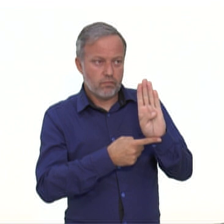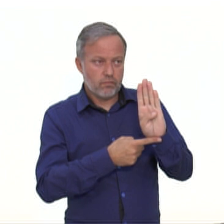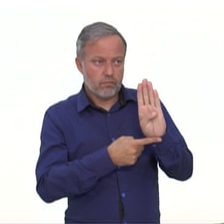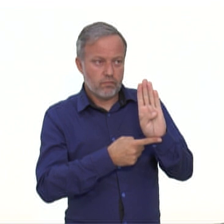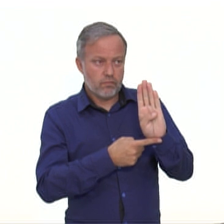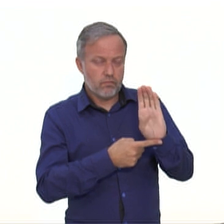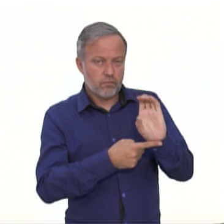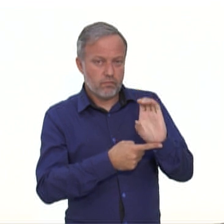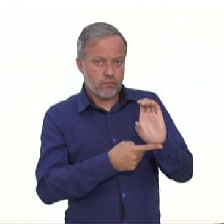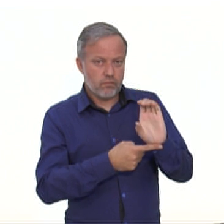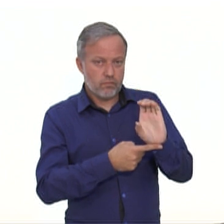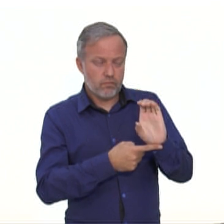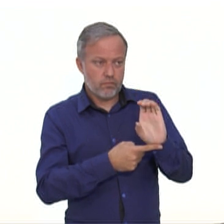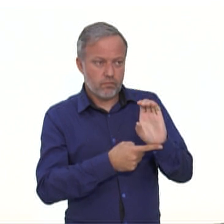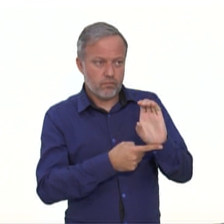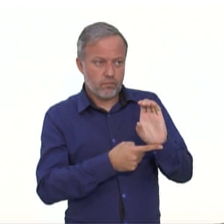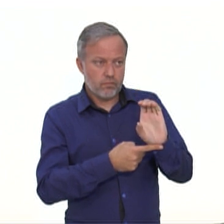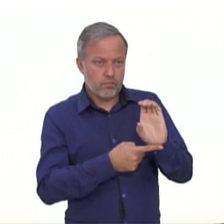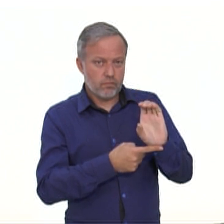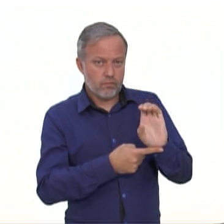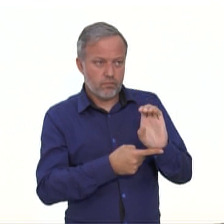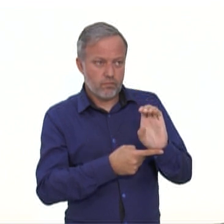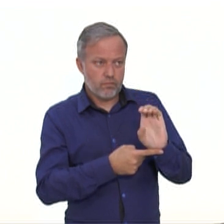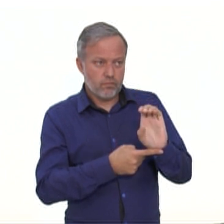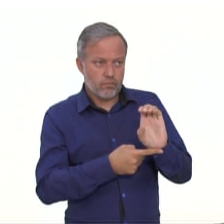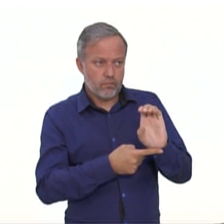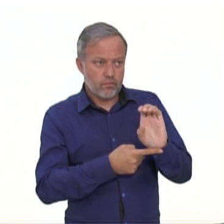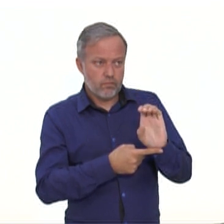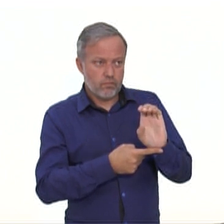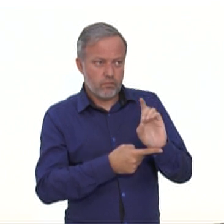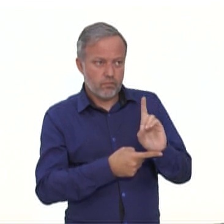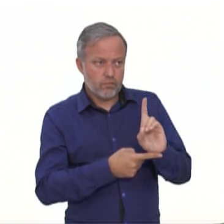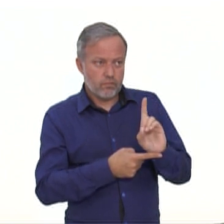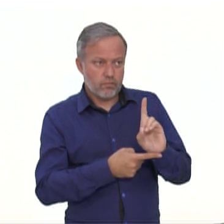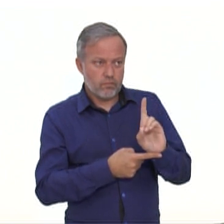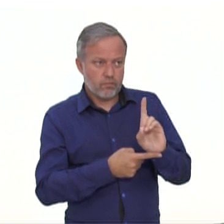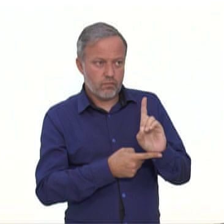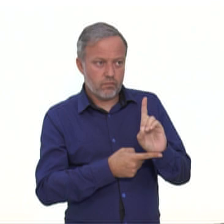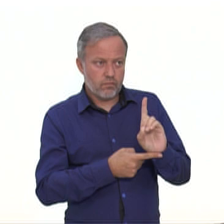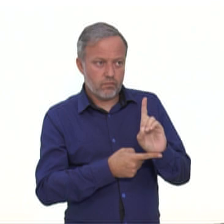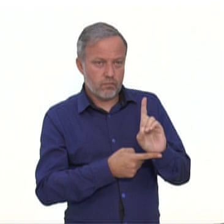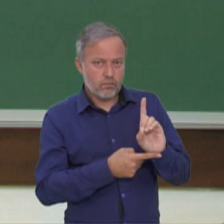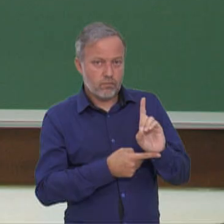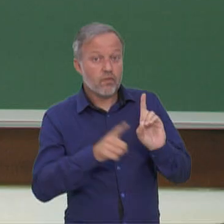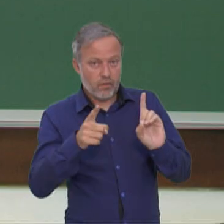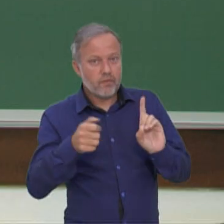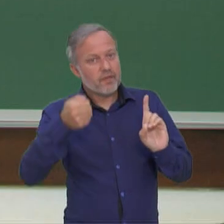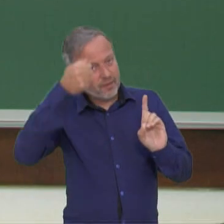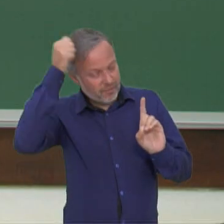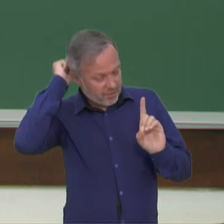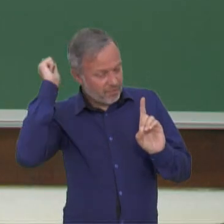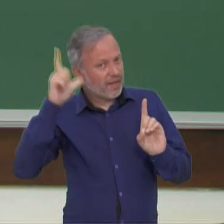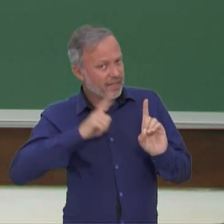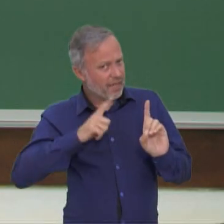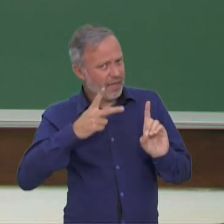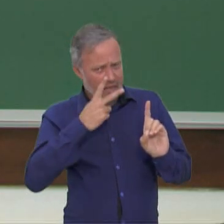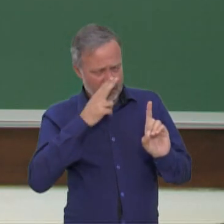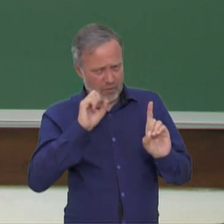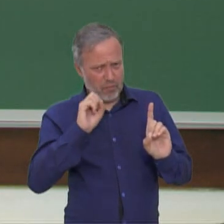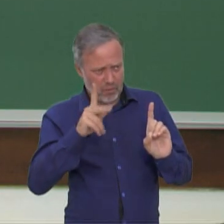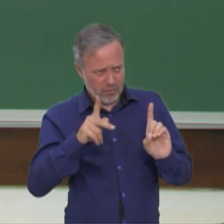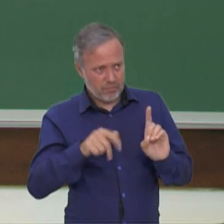biografia, relato pessoal ou memória. Essa podia cair no vestibular, né? O que vocês